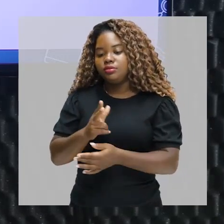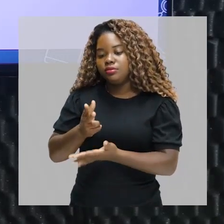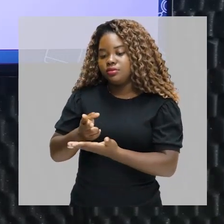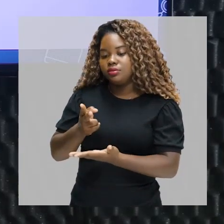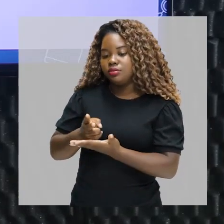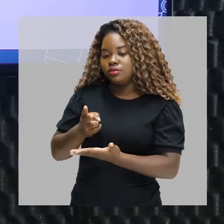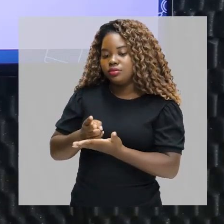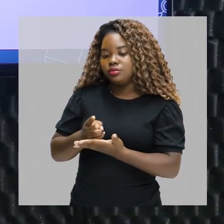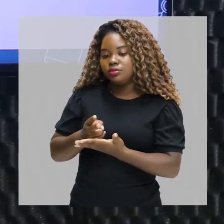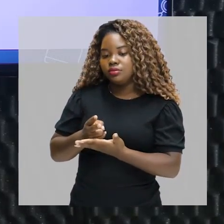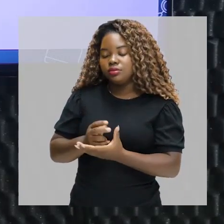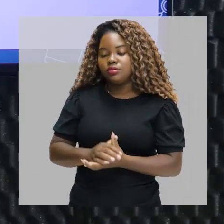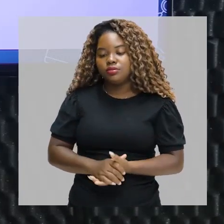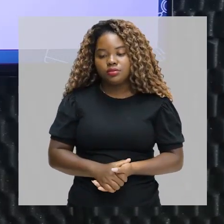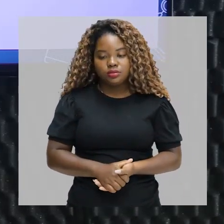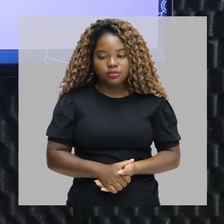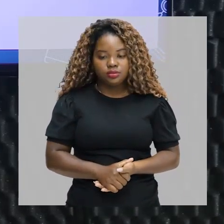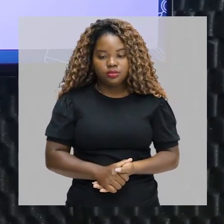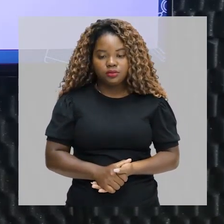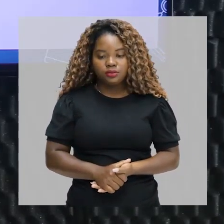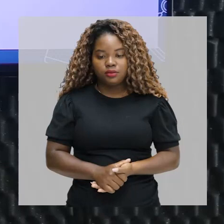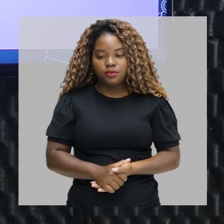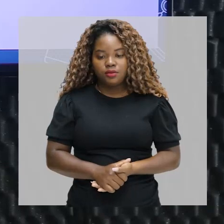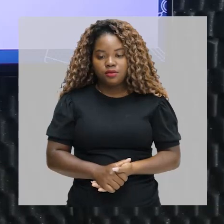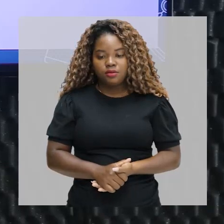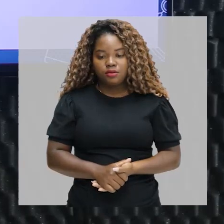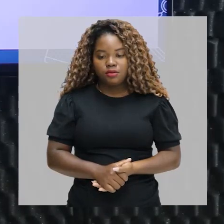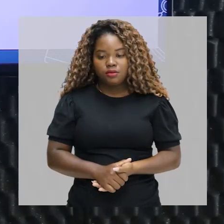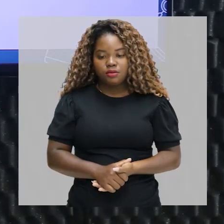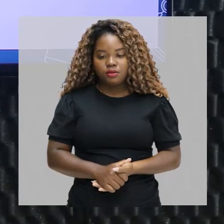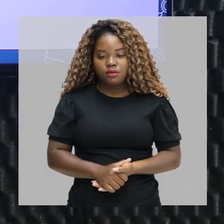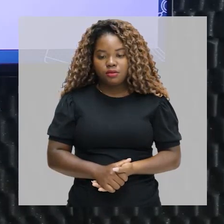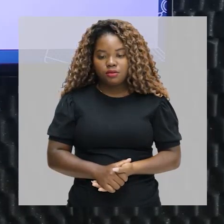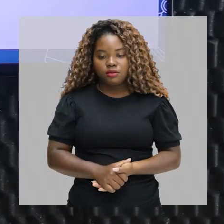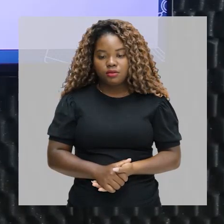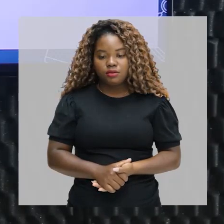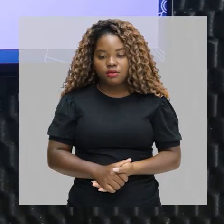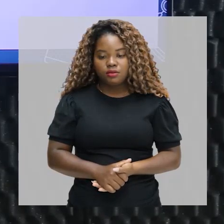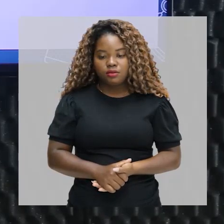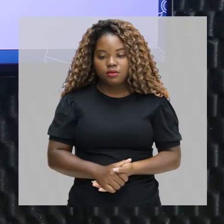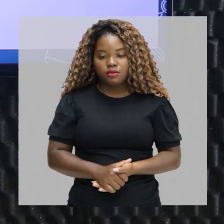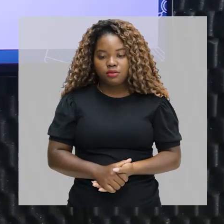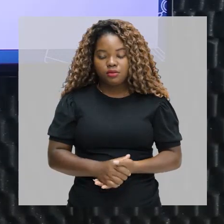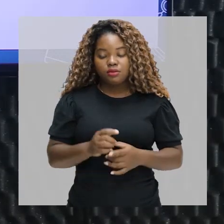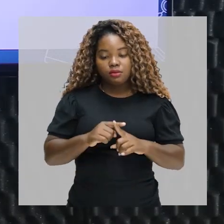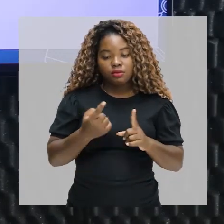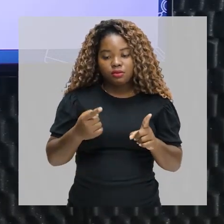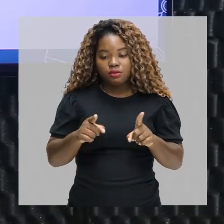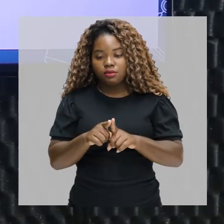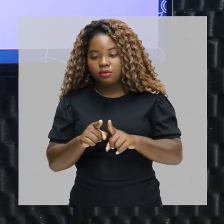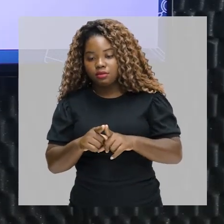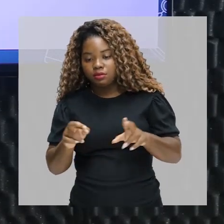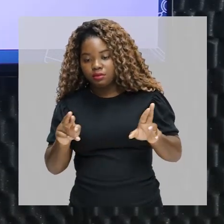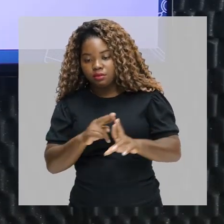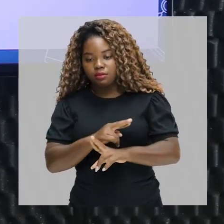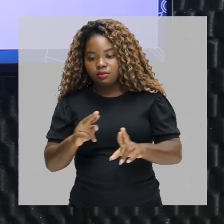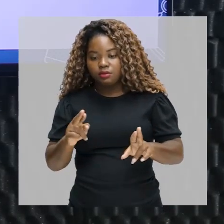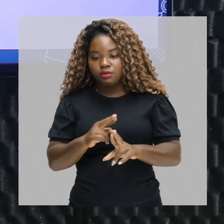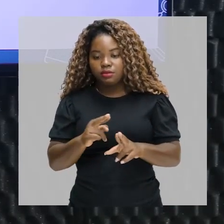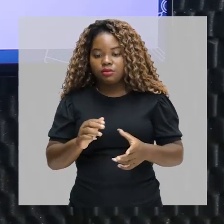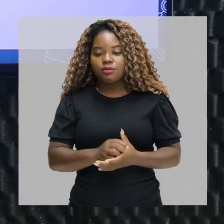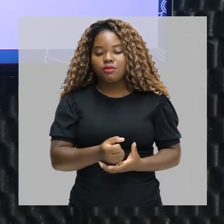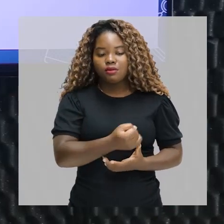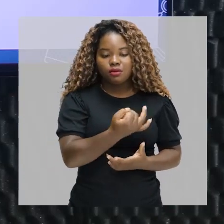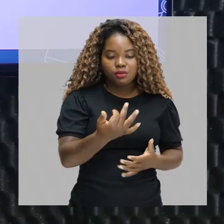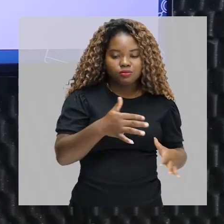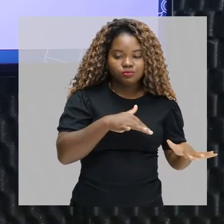frequência e a constante, tá ok? Tratando lá das ondas eletromagnéticas, tá ok? Mas ela também tem uma relação muito íntima com a